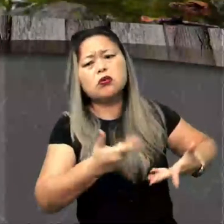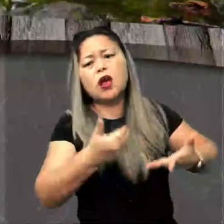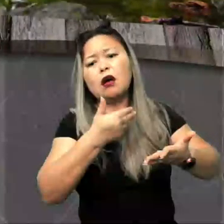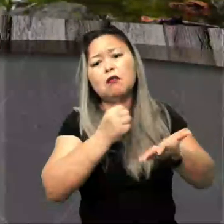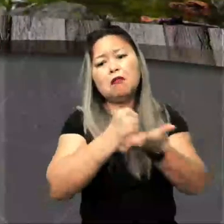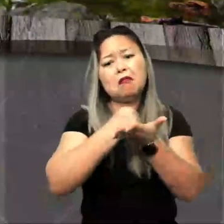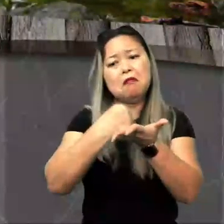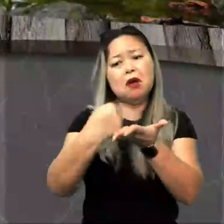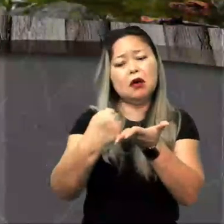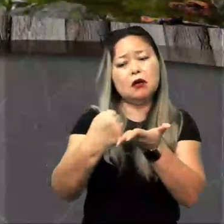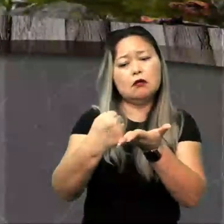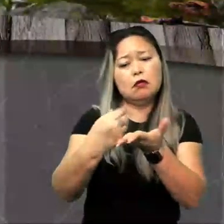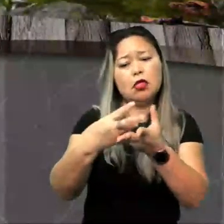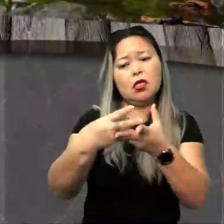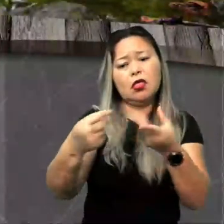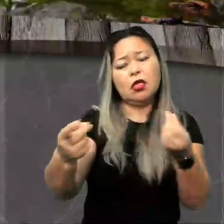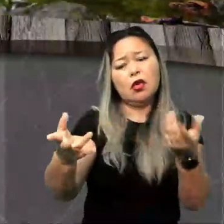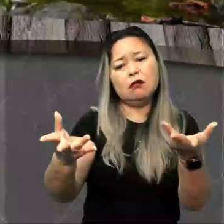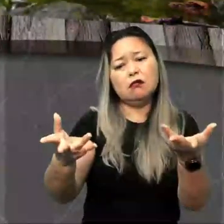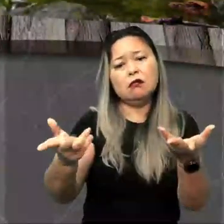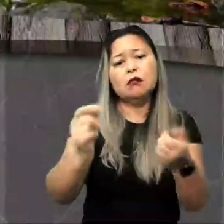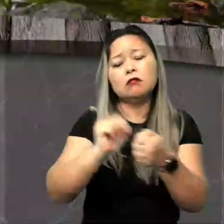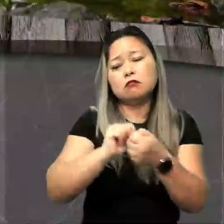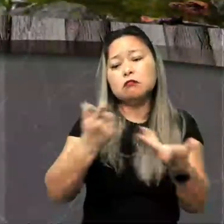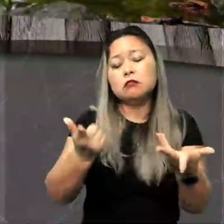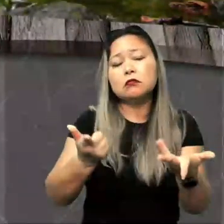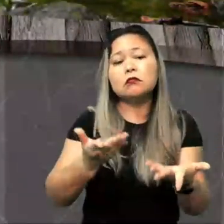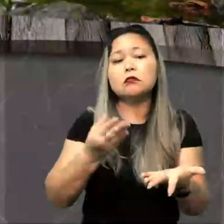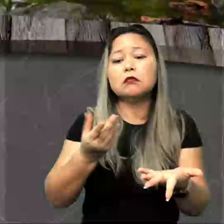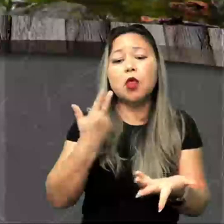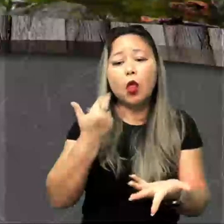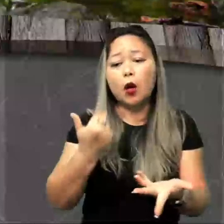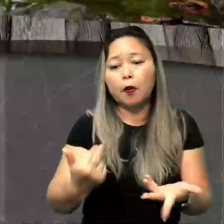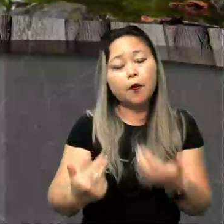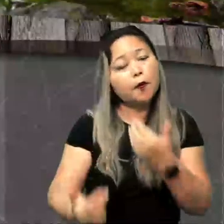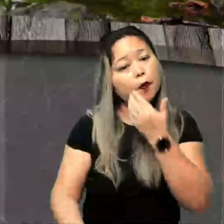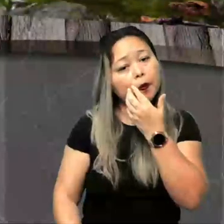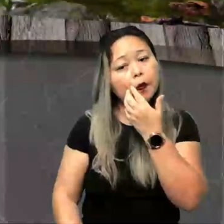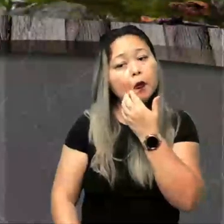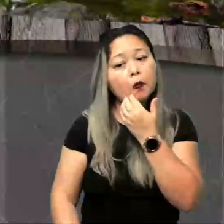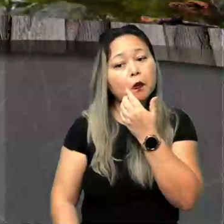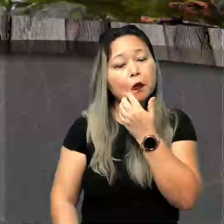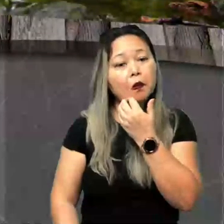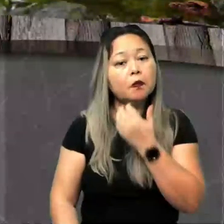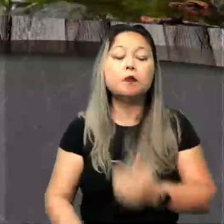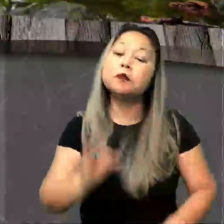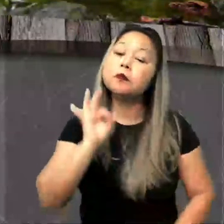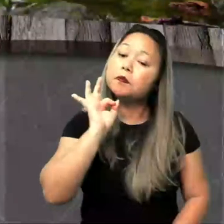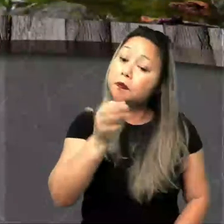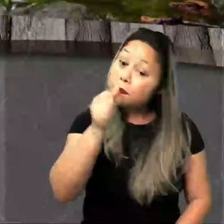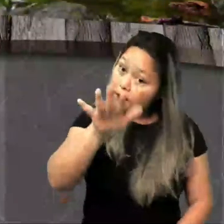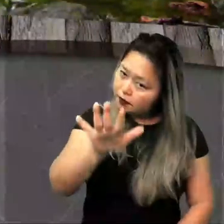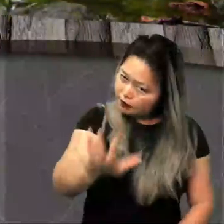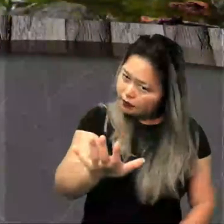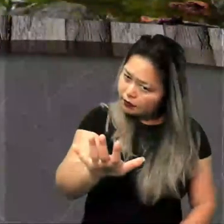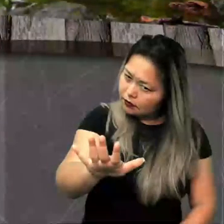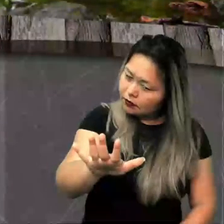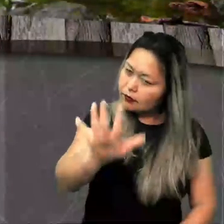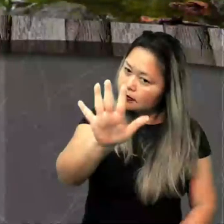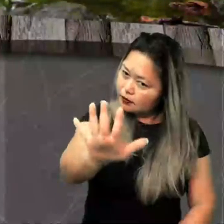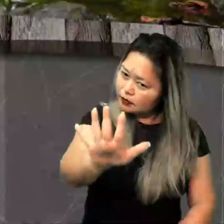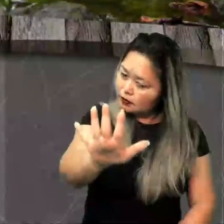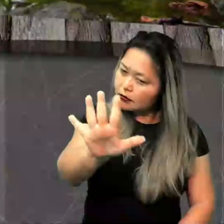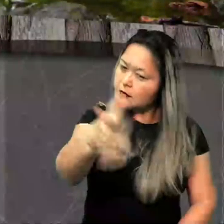era, tá? Então ele não vai conseguir fazer a função dele normal. Tá certo, galera? Então fica aí